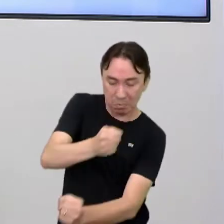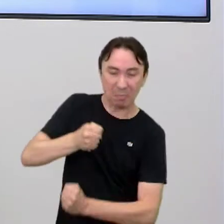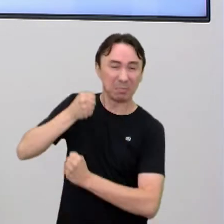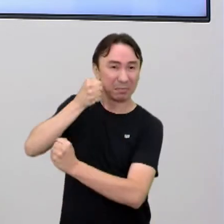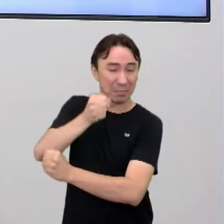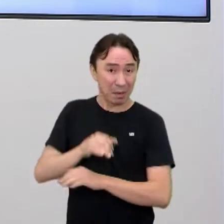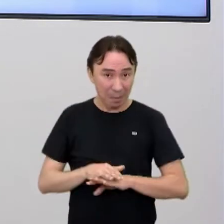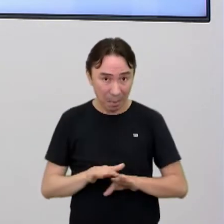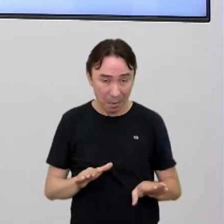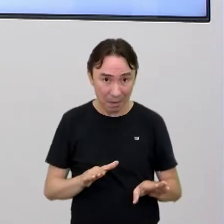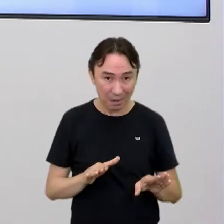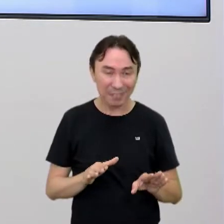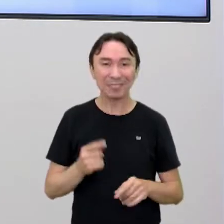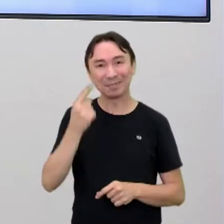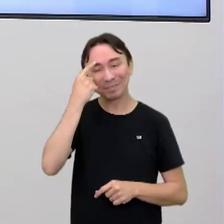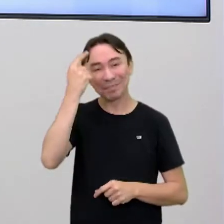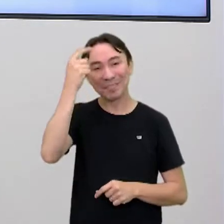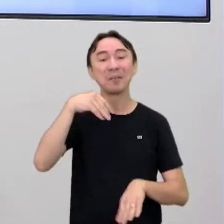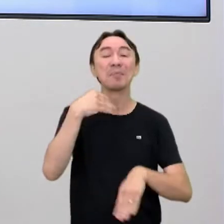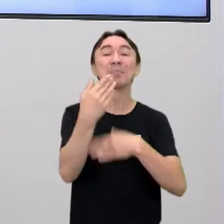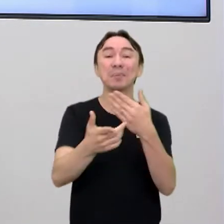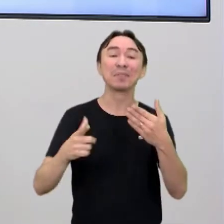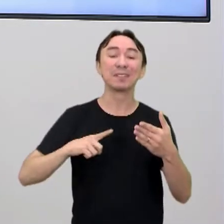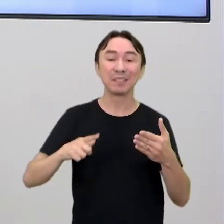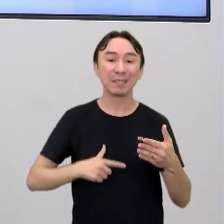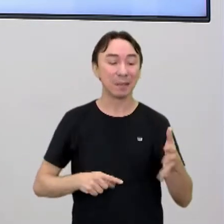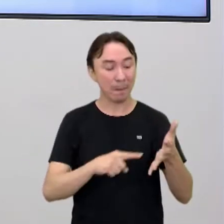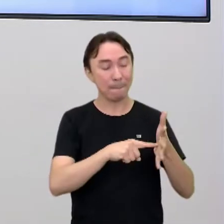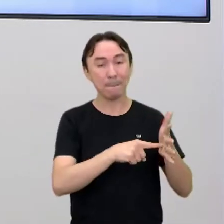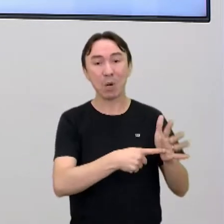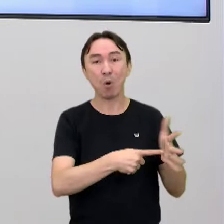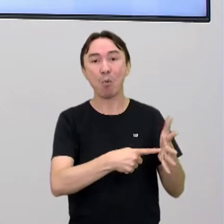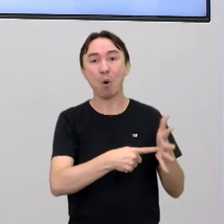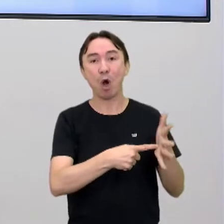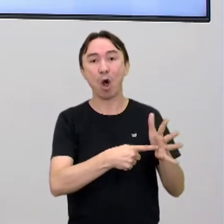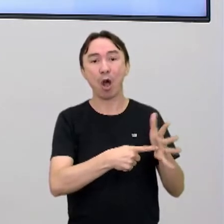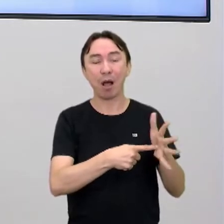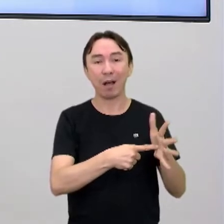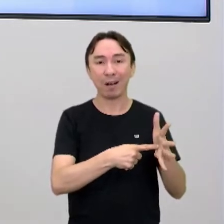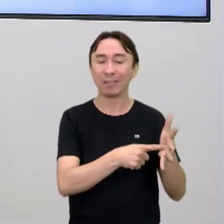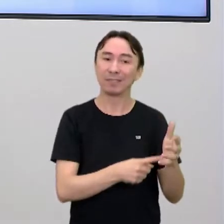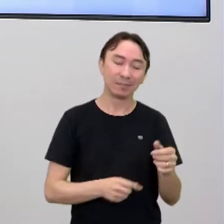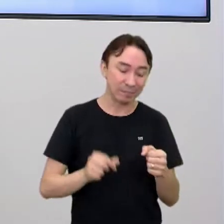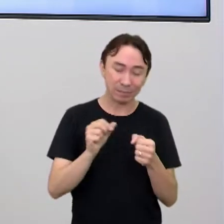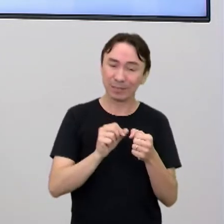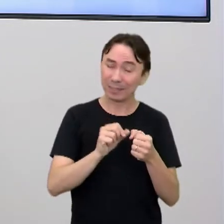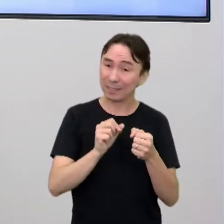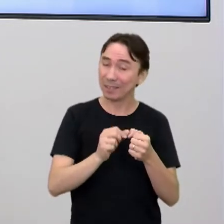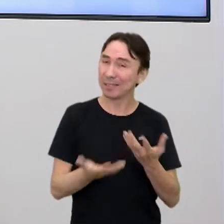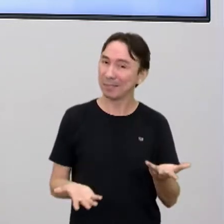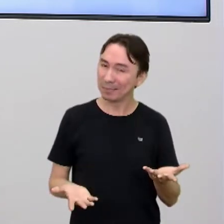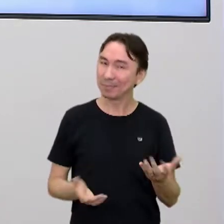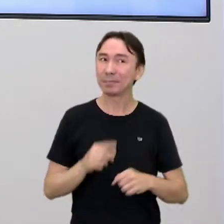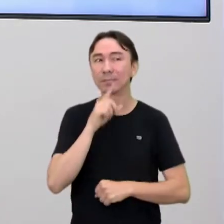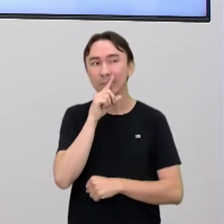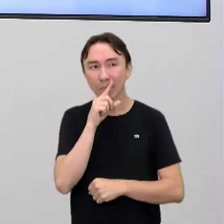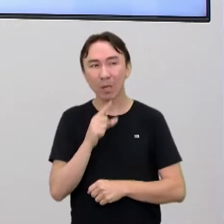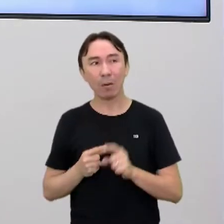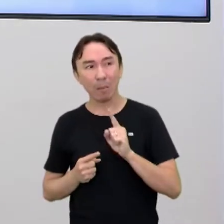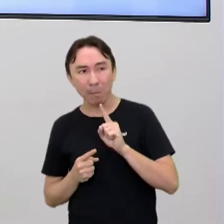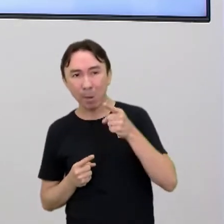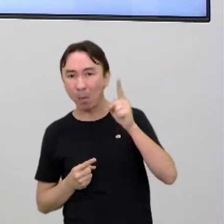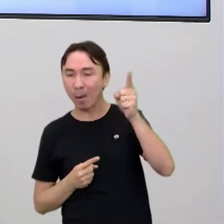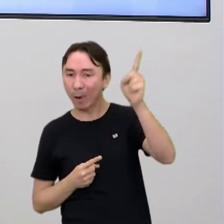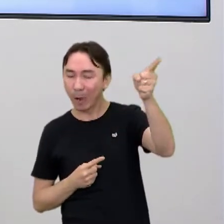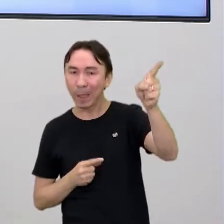conforme a gente já sabe, o motor a vapor. Ou seja, as distâncias são encurtadas